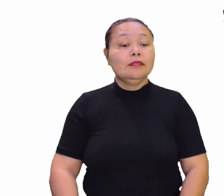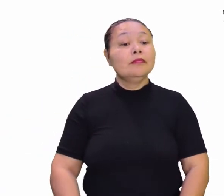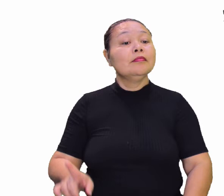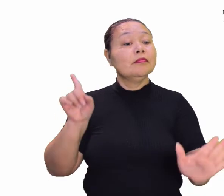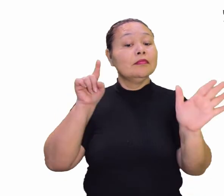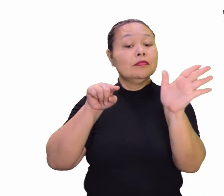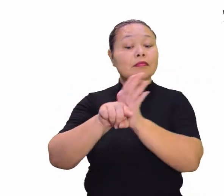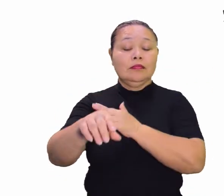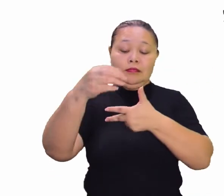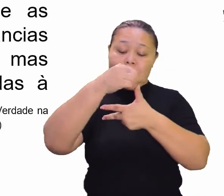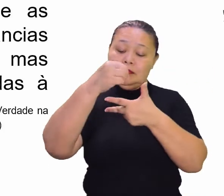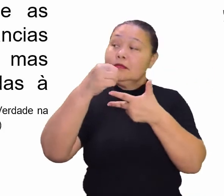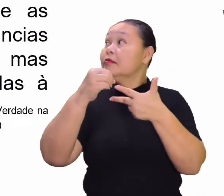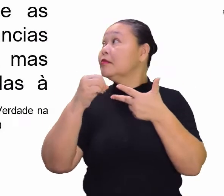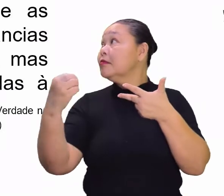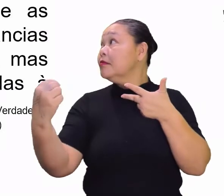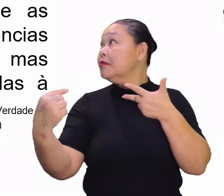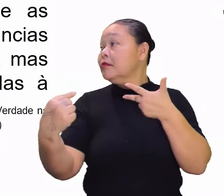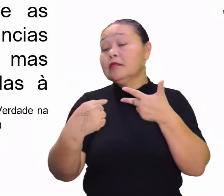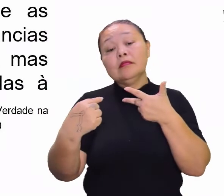Questão do Enem.